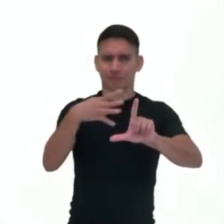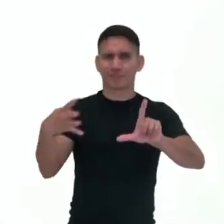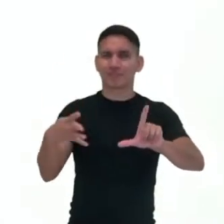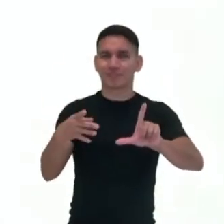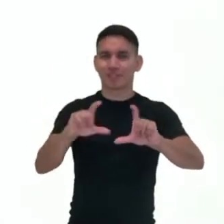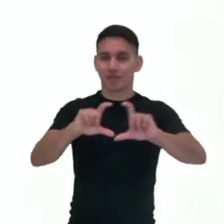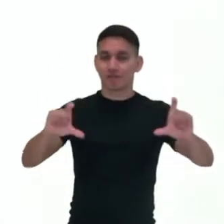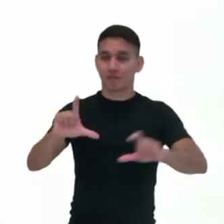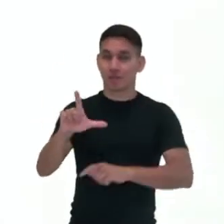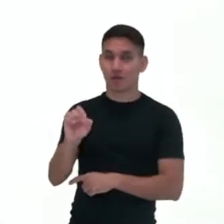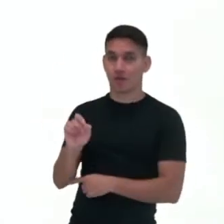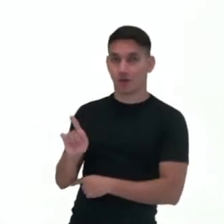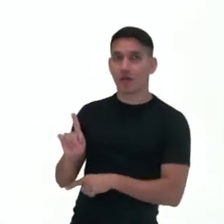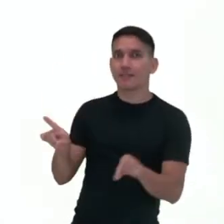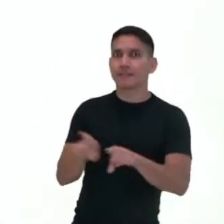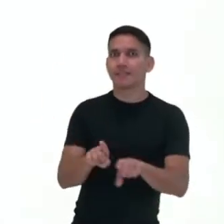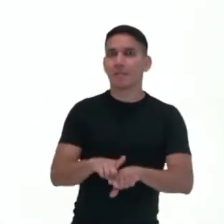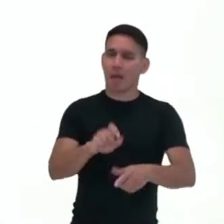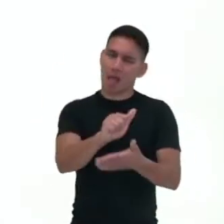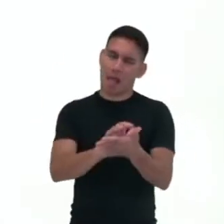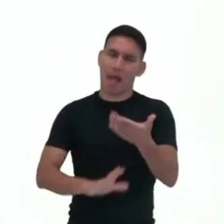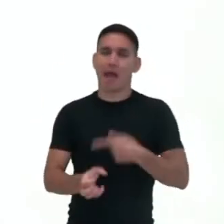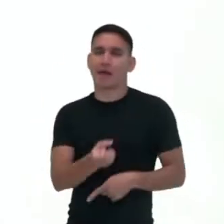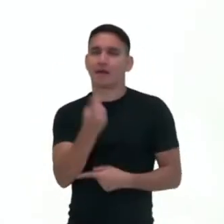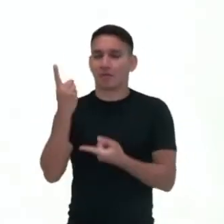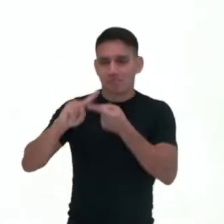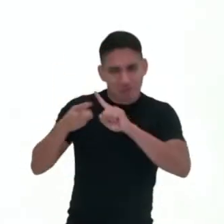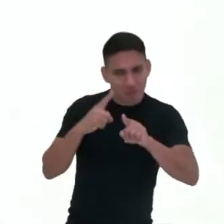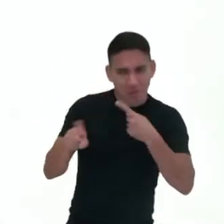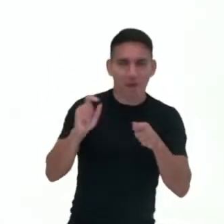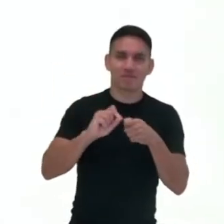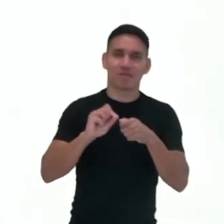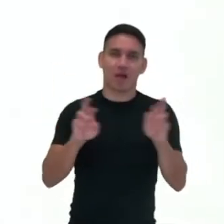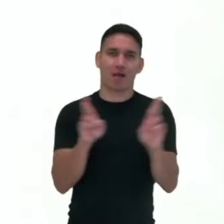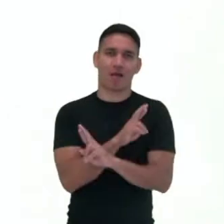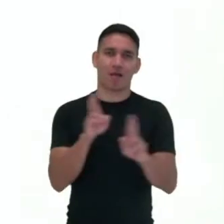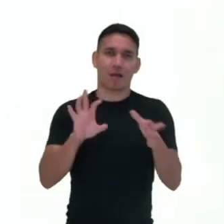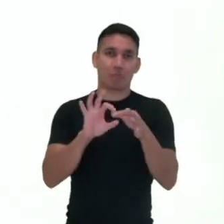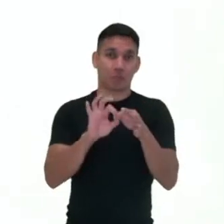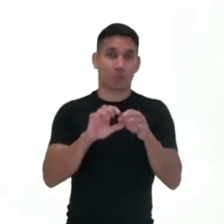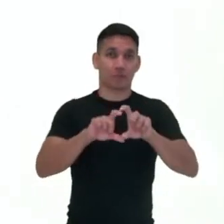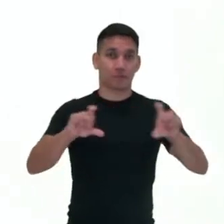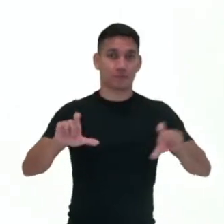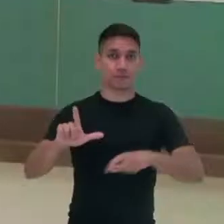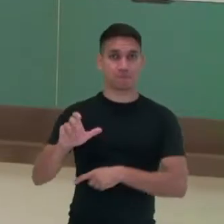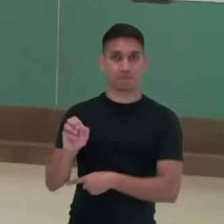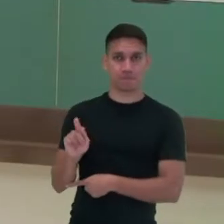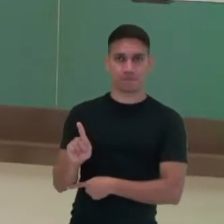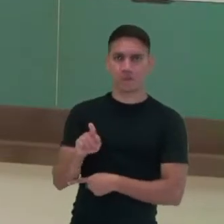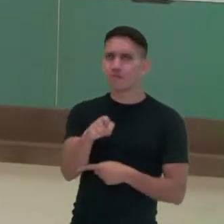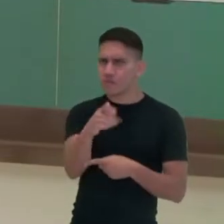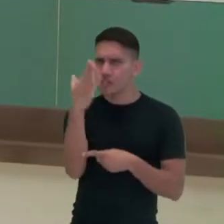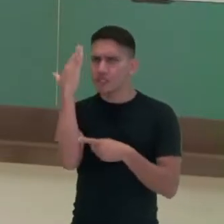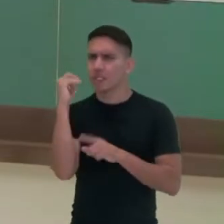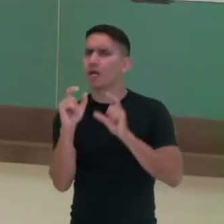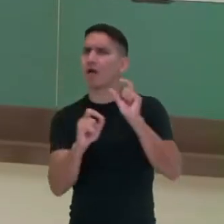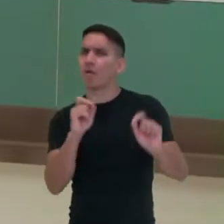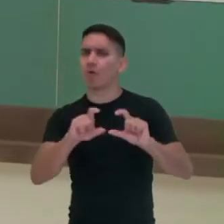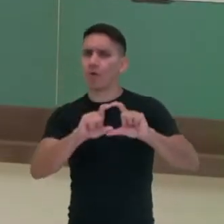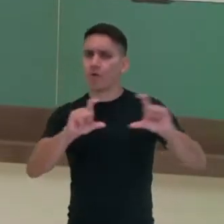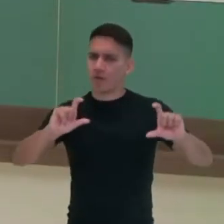também resolver situações problema envolvendo a função logarítmica. Você sabia que as